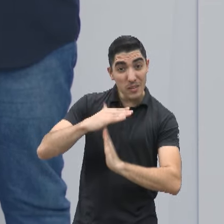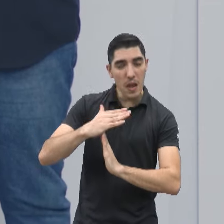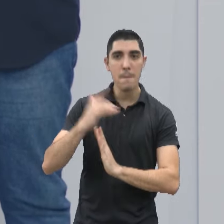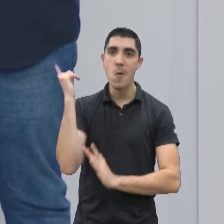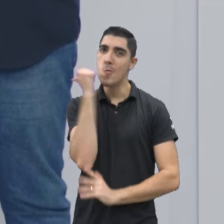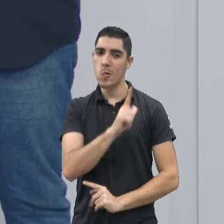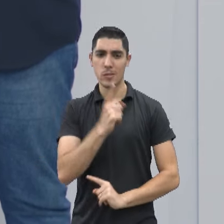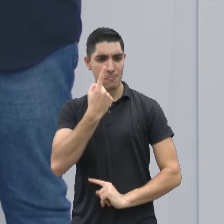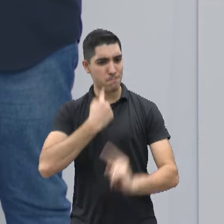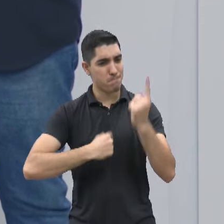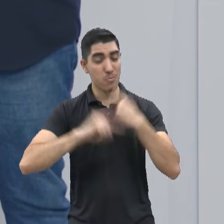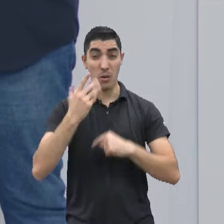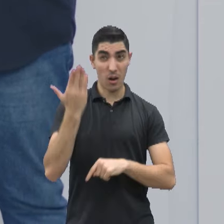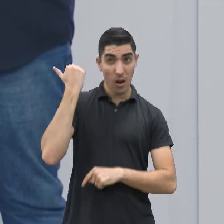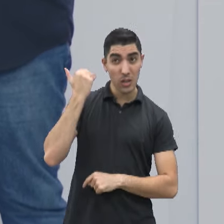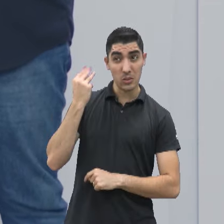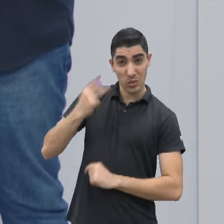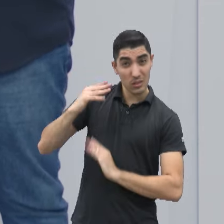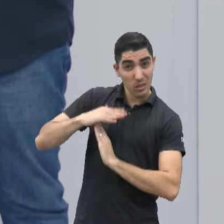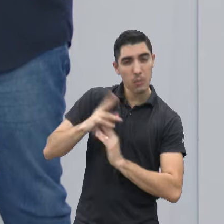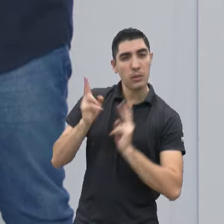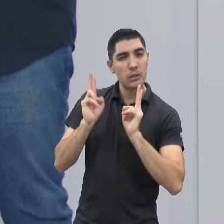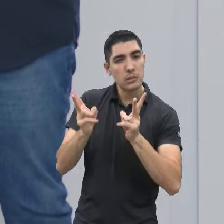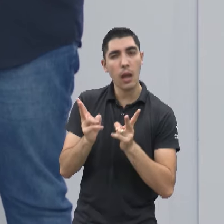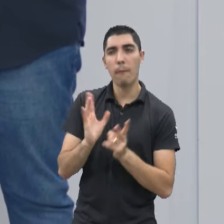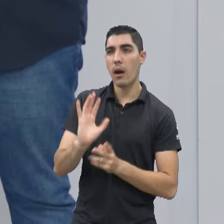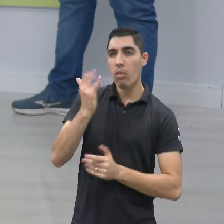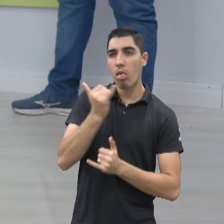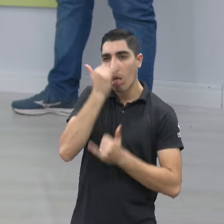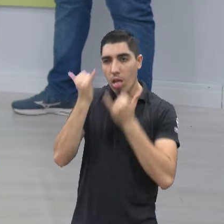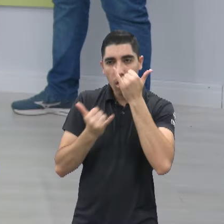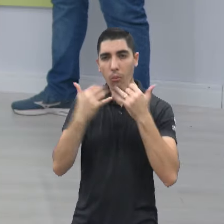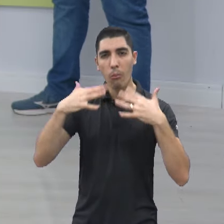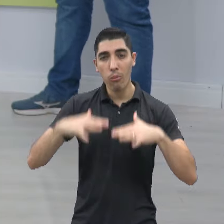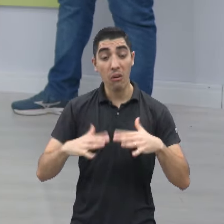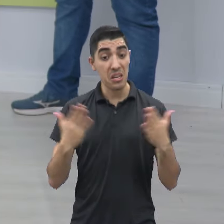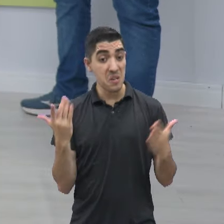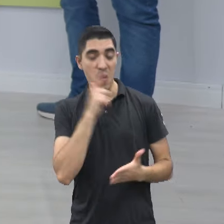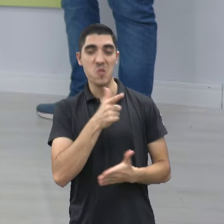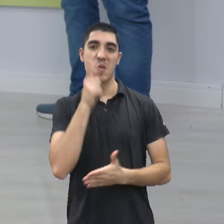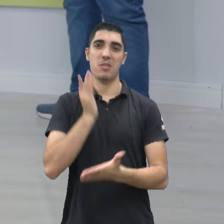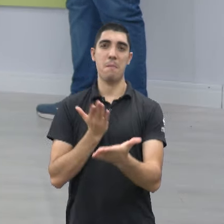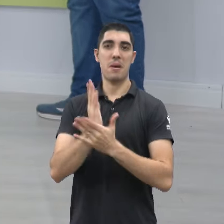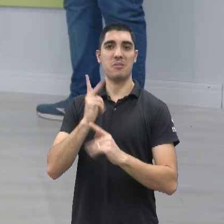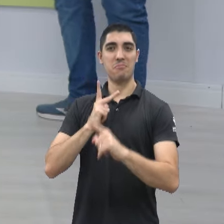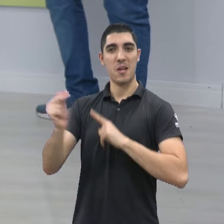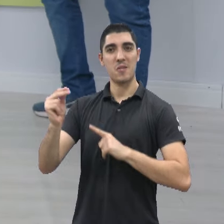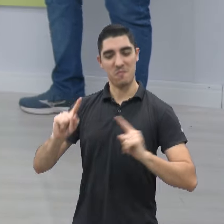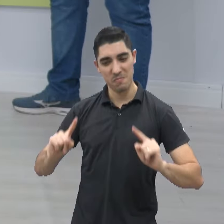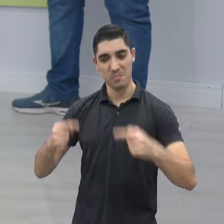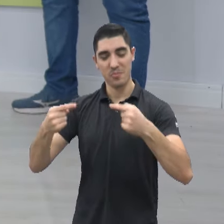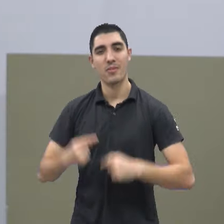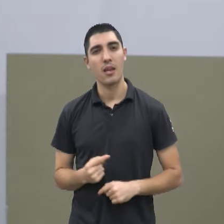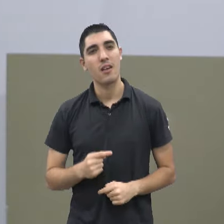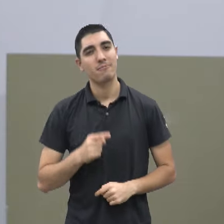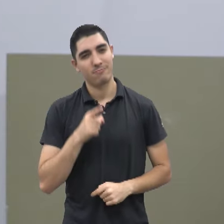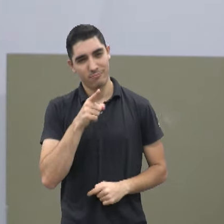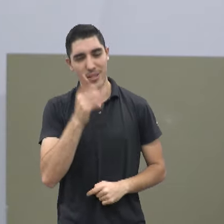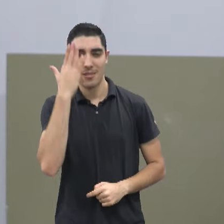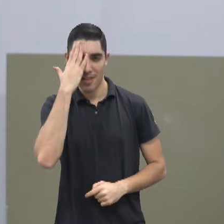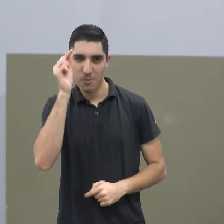no calcanhar do São José, e conquistou a vitória e garantiu a classificação à final. É isso mesmo, você sabe o quanto eu sou apaixonado por defesa, né? Eu